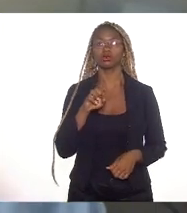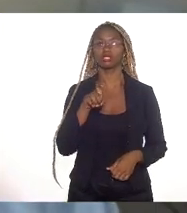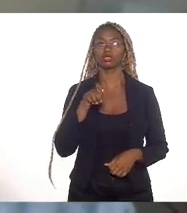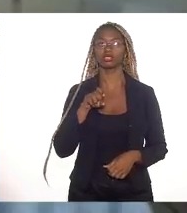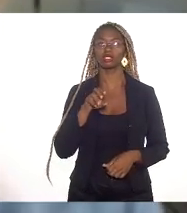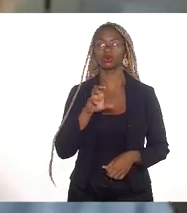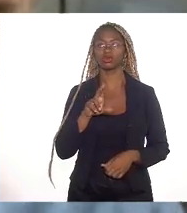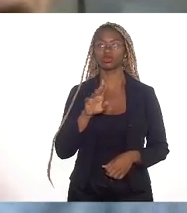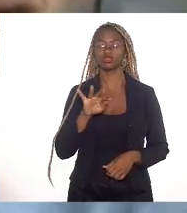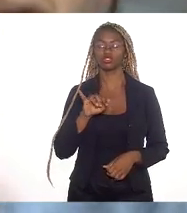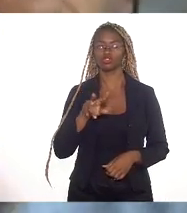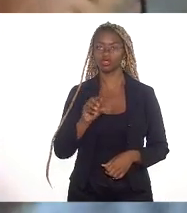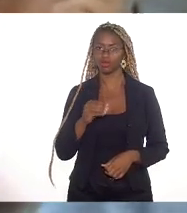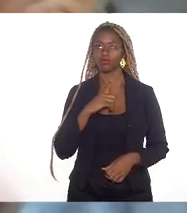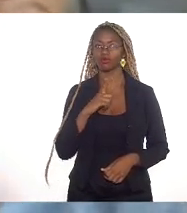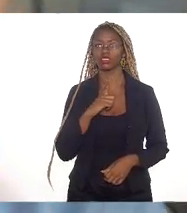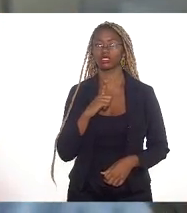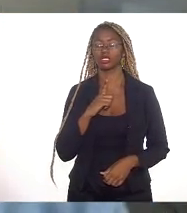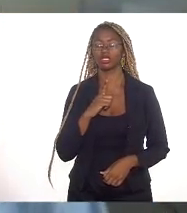dispor de ágios,